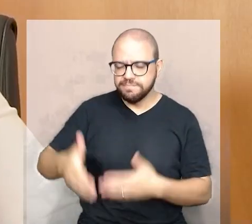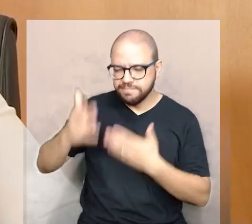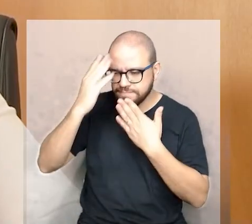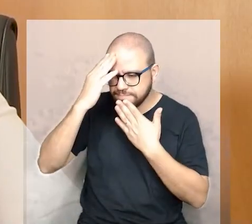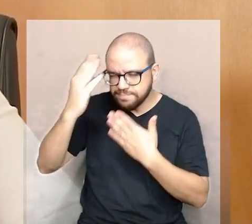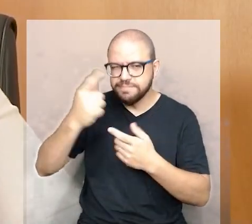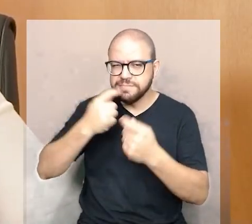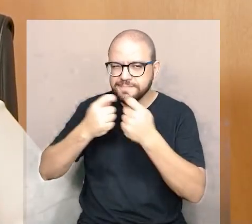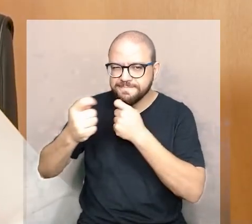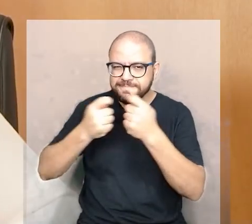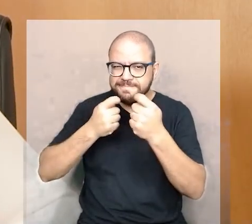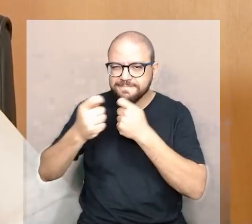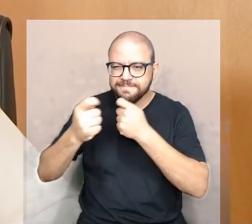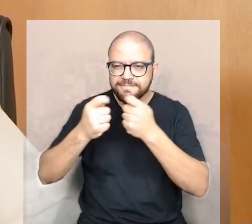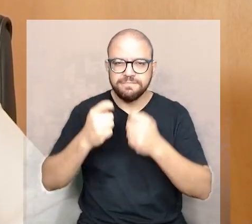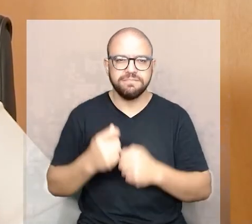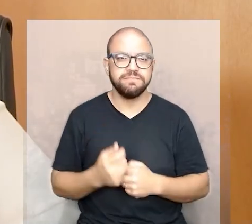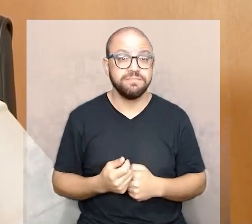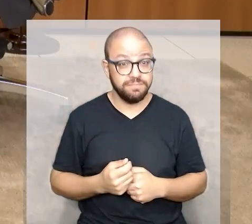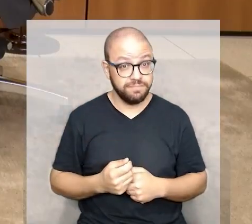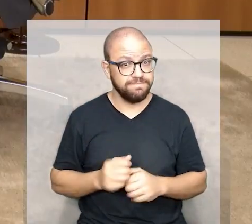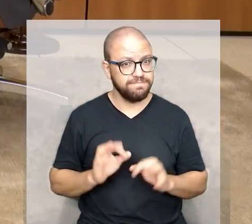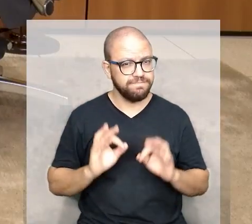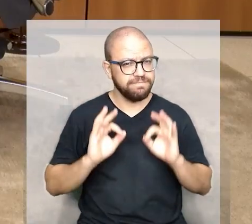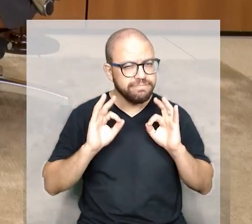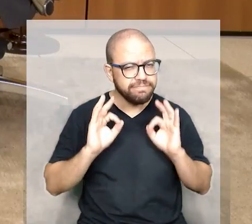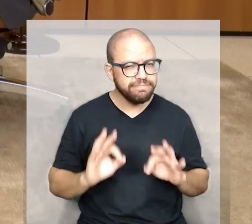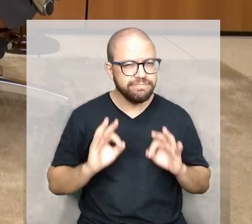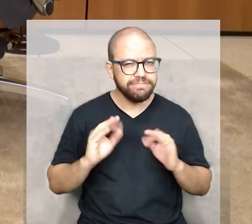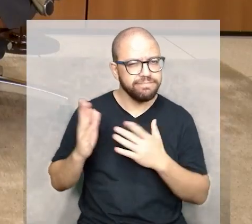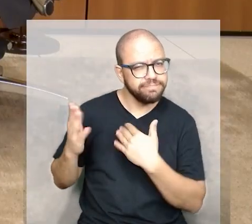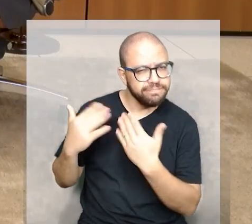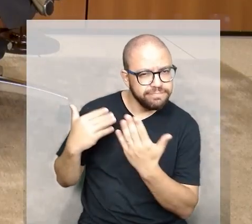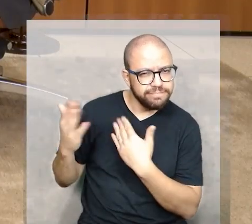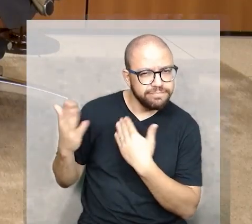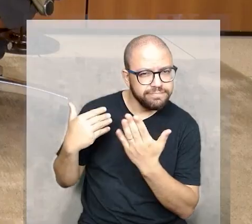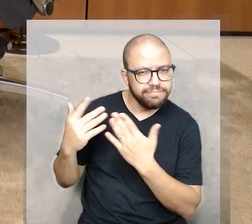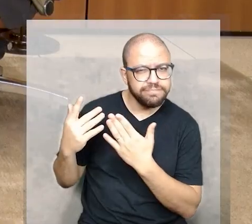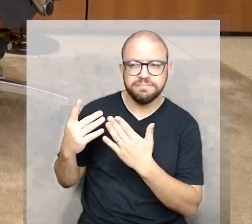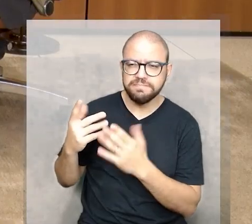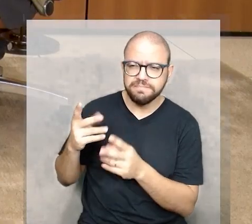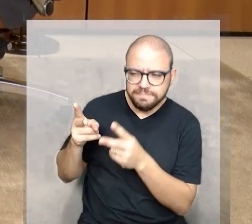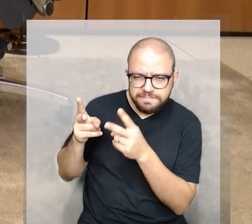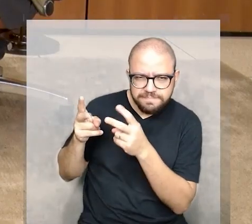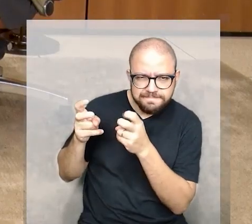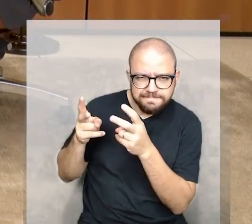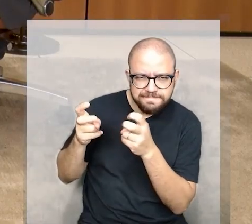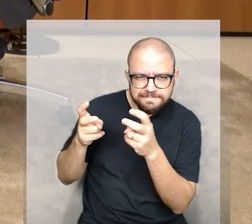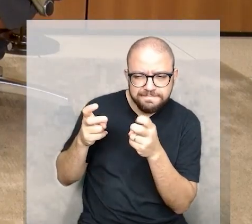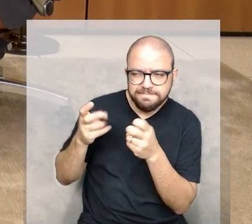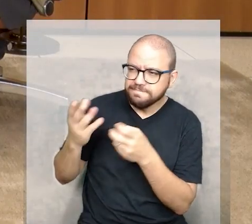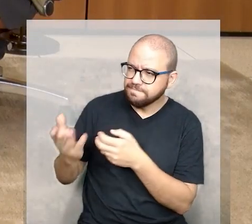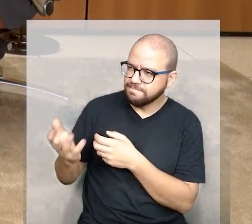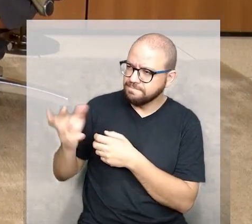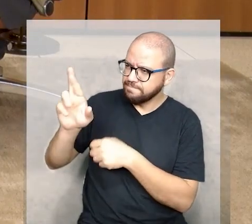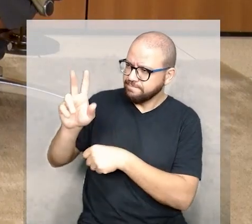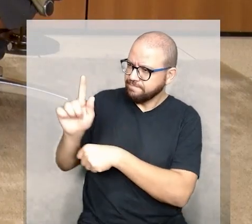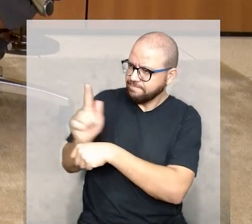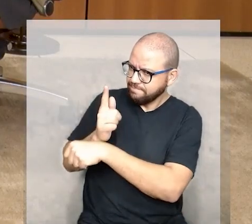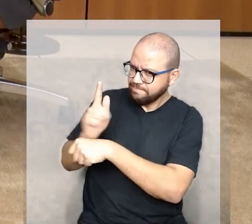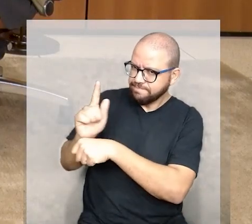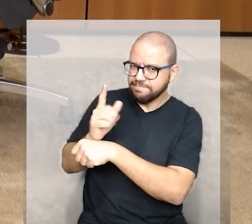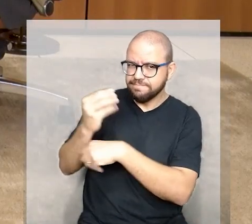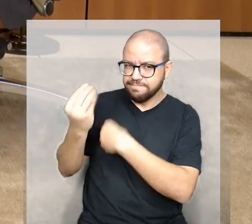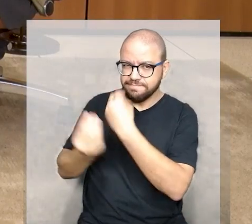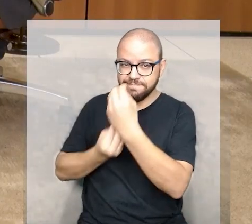pela entrevista e foi realmente um bate-papo onde nós pudemos ver durante a sua gestão como é